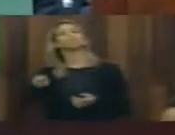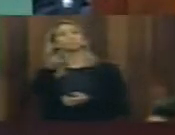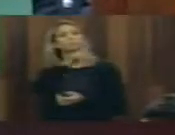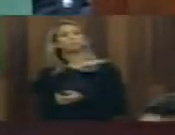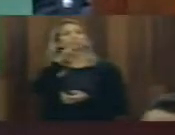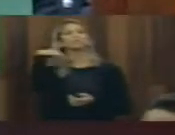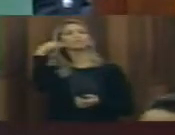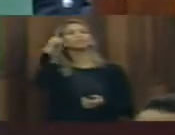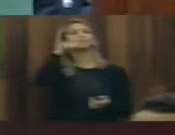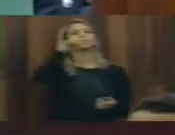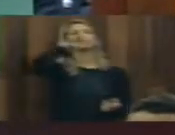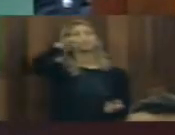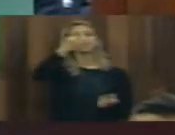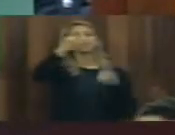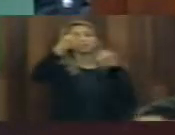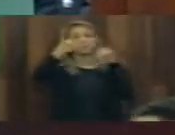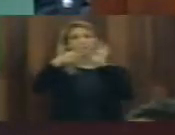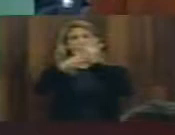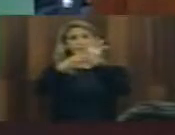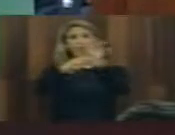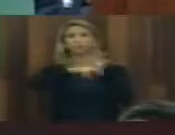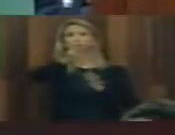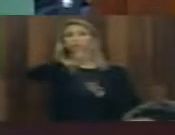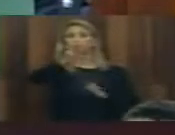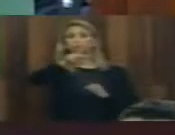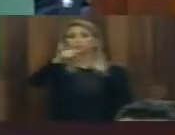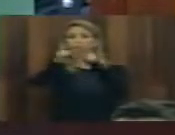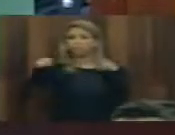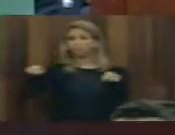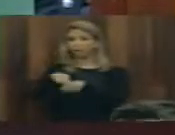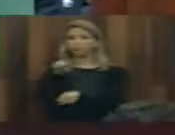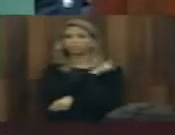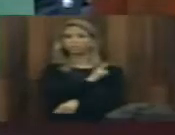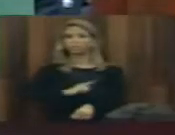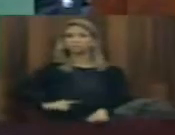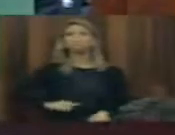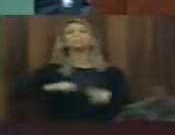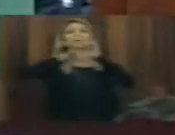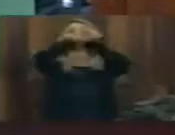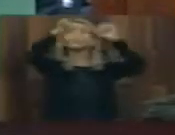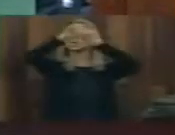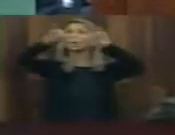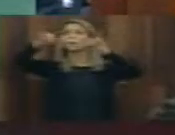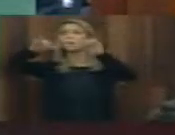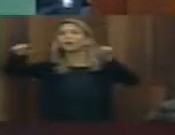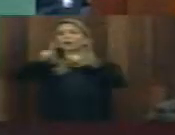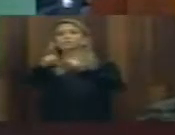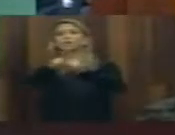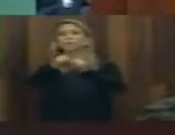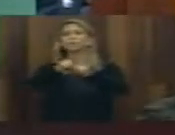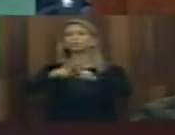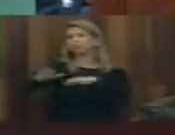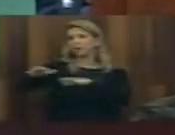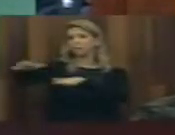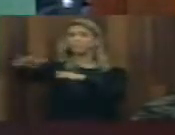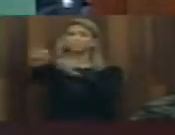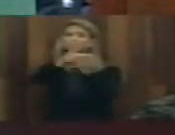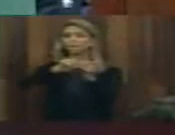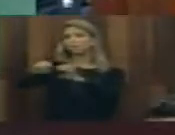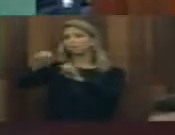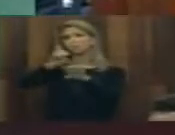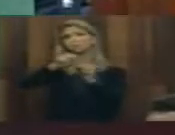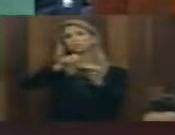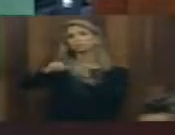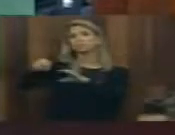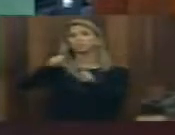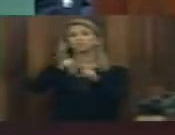Letícia Jota, que dispõe sobre o uso de espaços públicos para publicidade, para divulgação de campanhas educativas de combate e